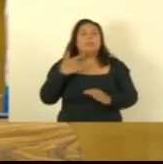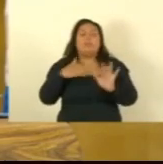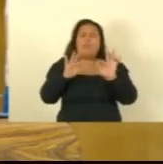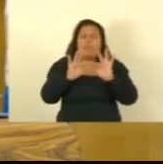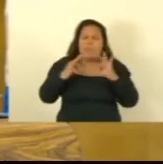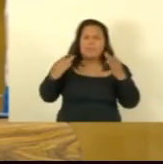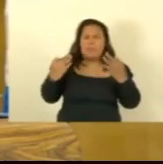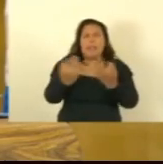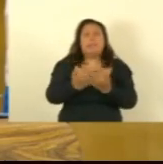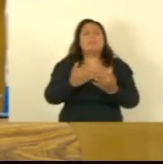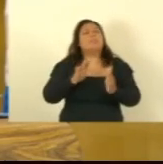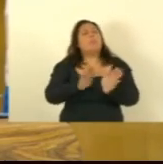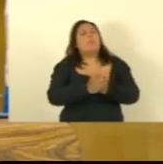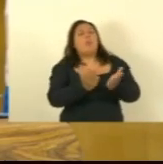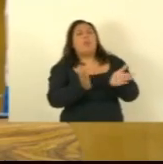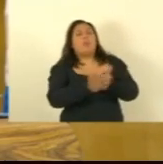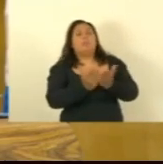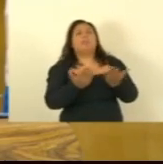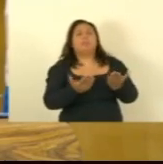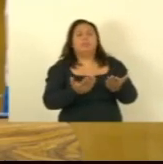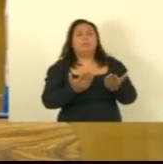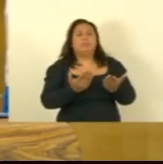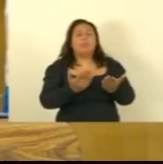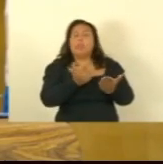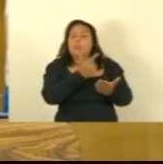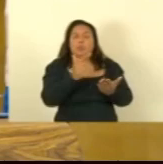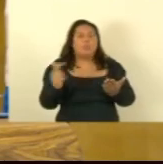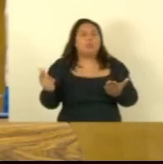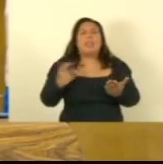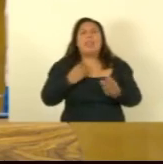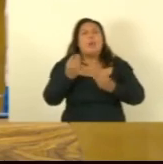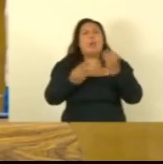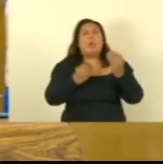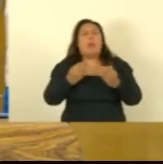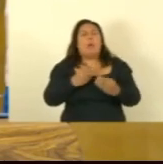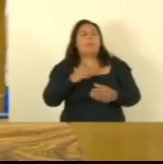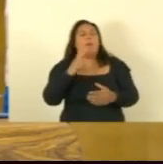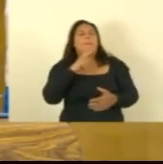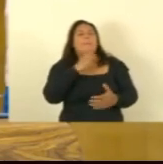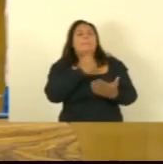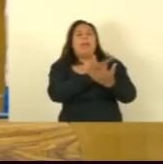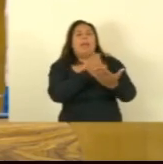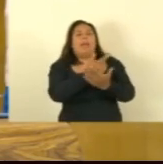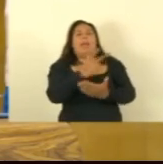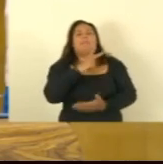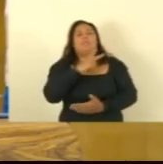de baixa renda, que não tem como contar com escolas particulares,